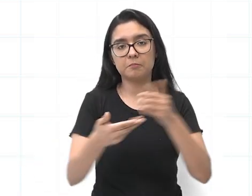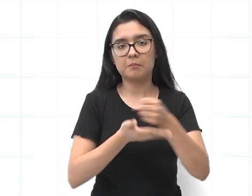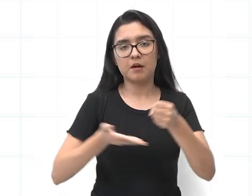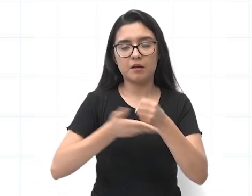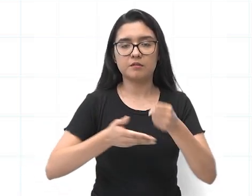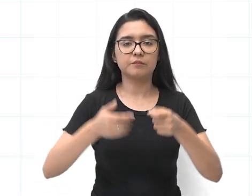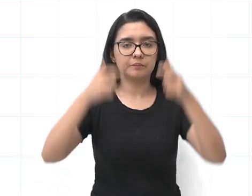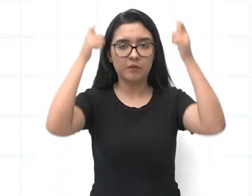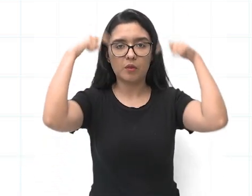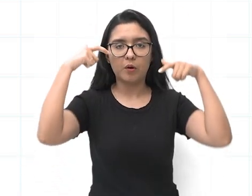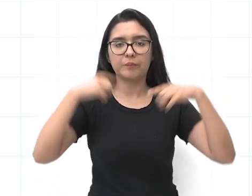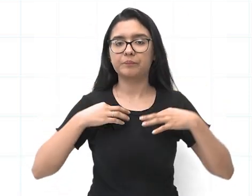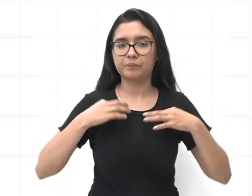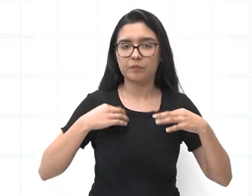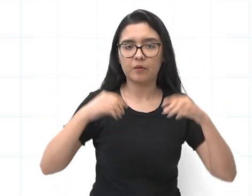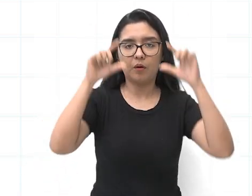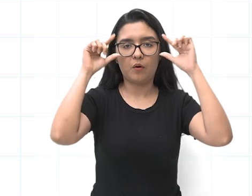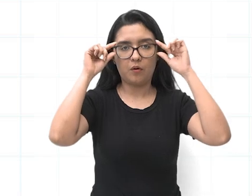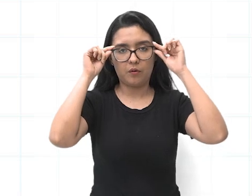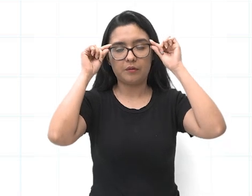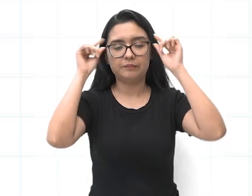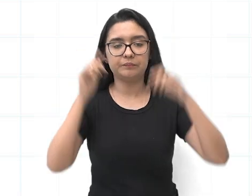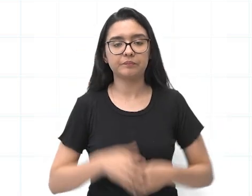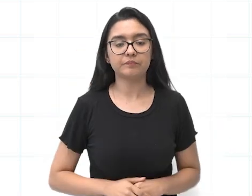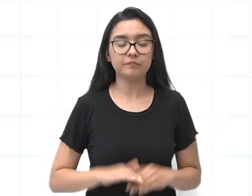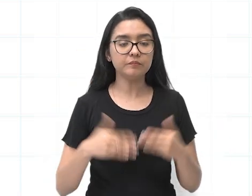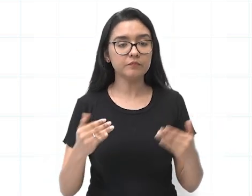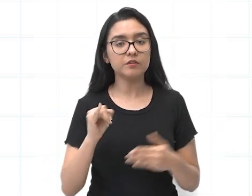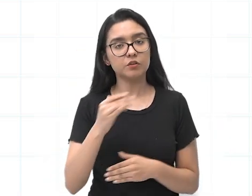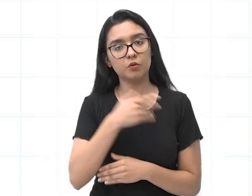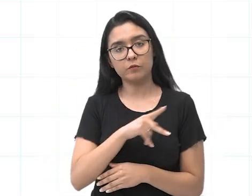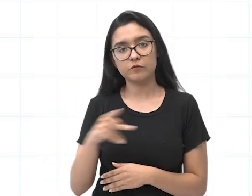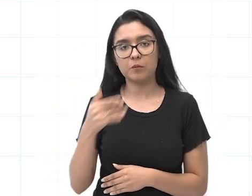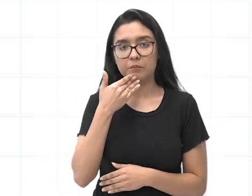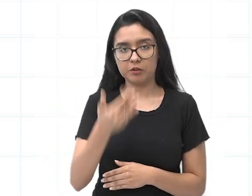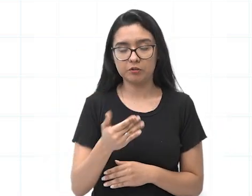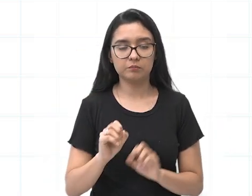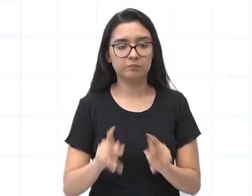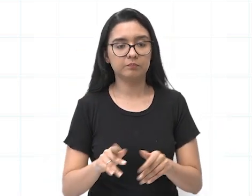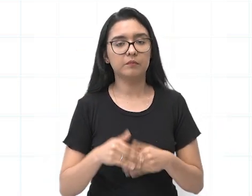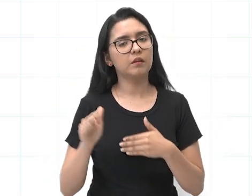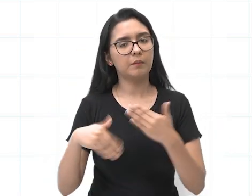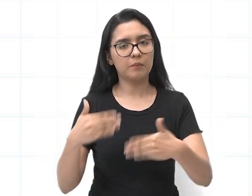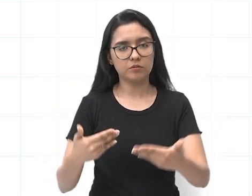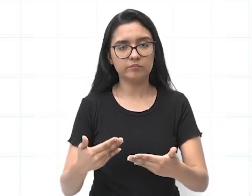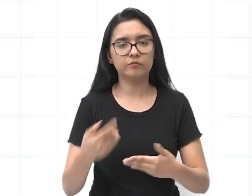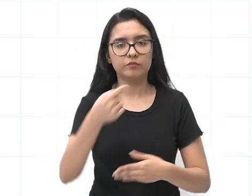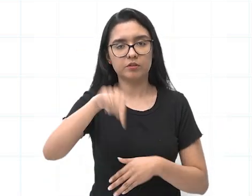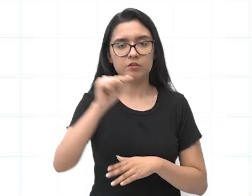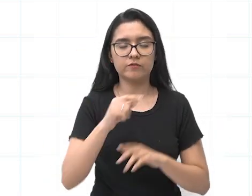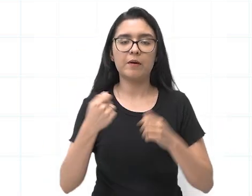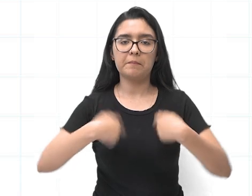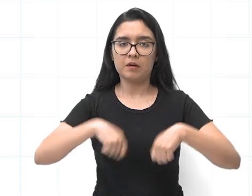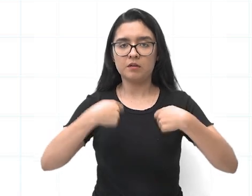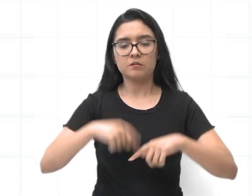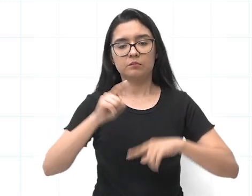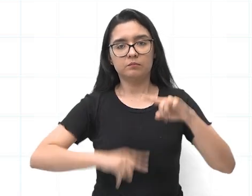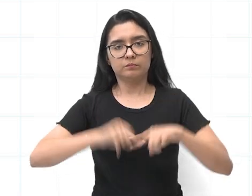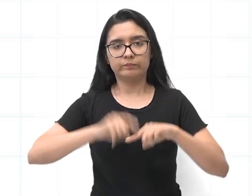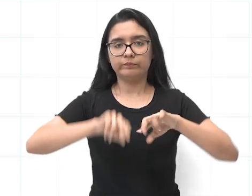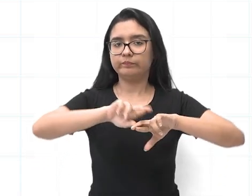benefícios mesmo de aprender a nadar? Falei para vocês, né? Tem inúmeros benefícios. Tem a questão de aprender a coordenar